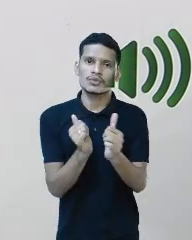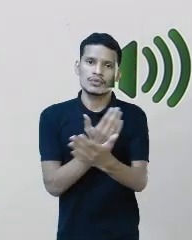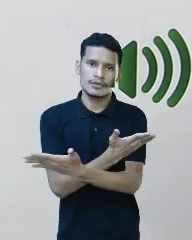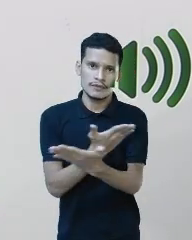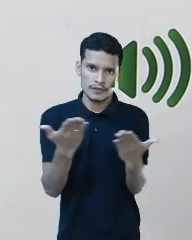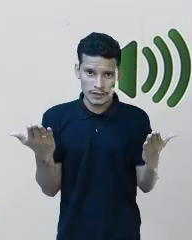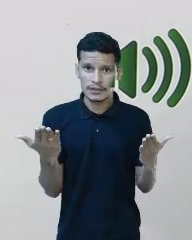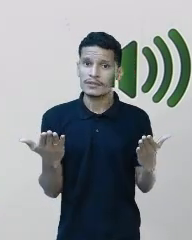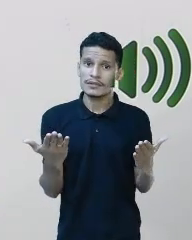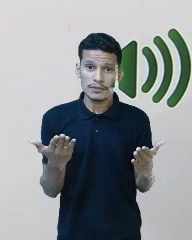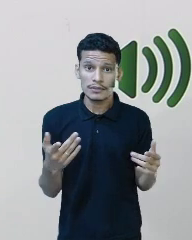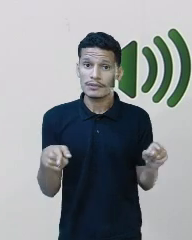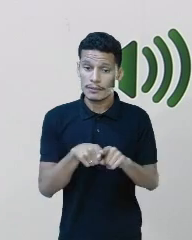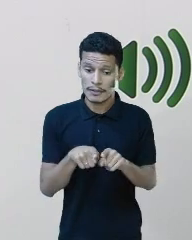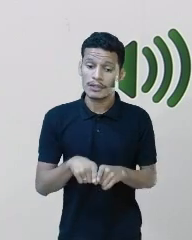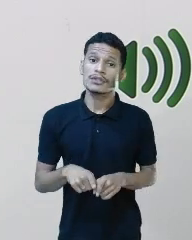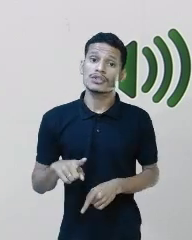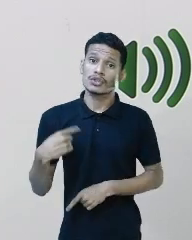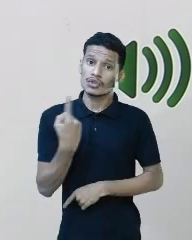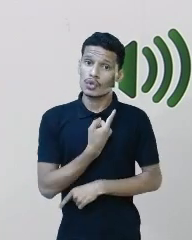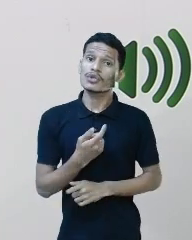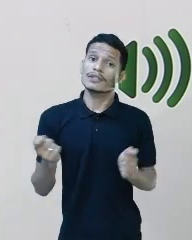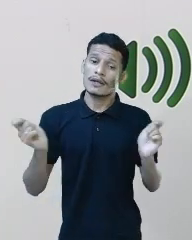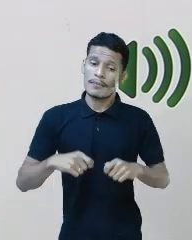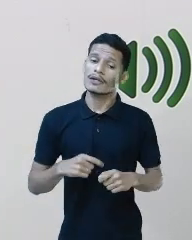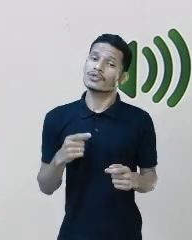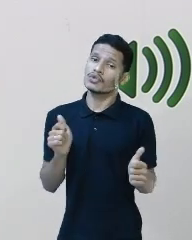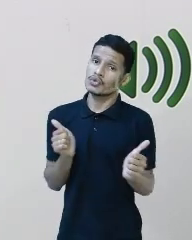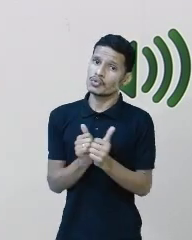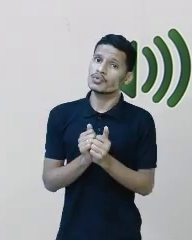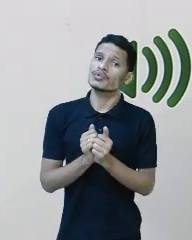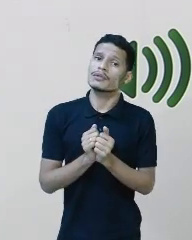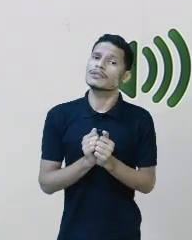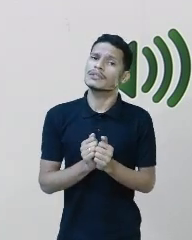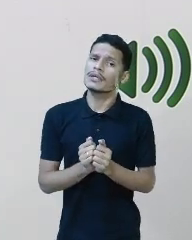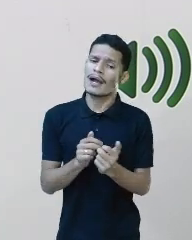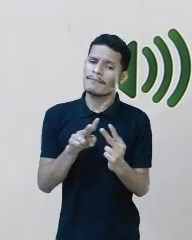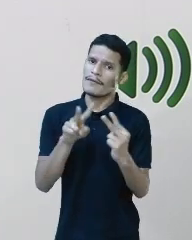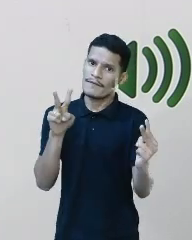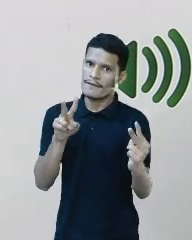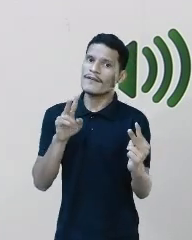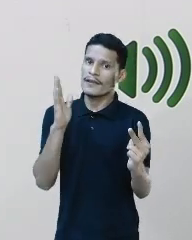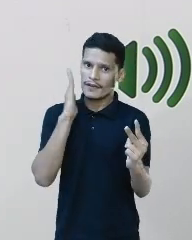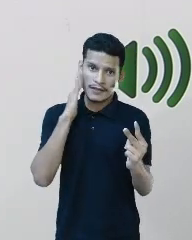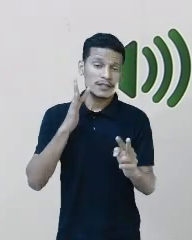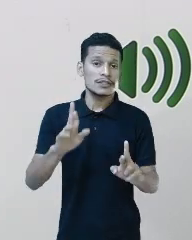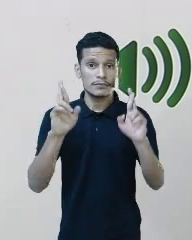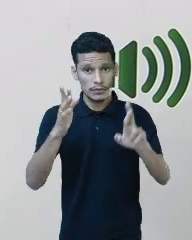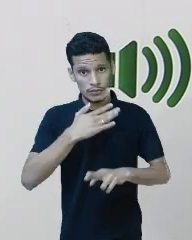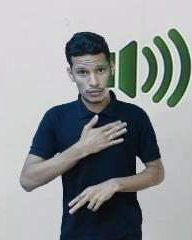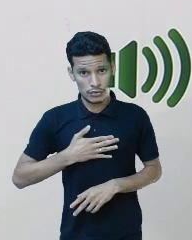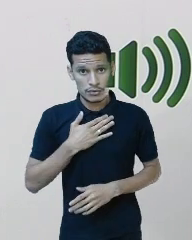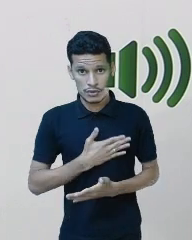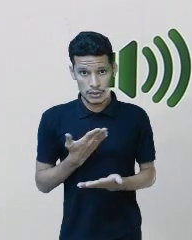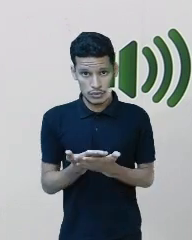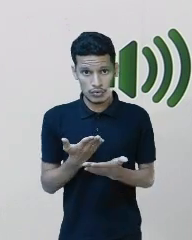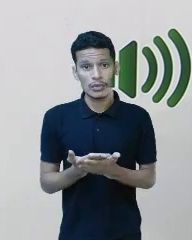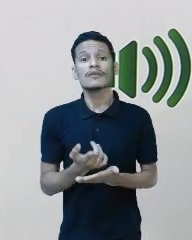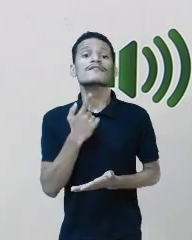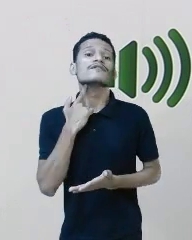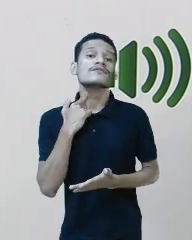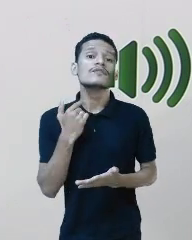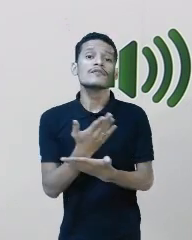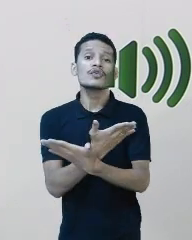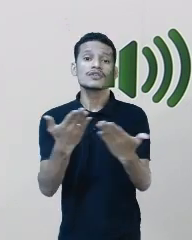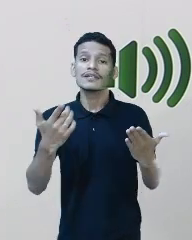junto, é uma forma da gente estar junto mesmo à distância, né? Espero que vocês tenham gostado da nossa aula de hoje. Desejo para vocês